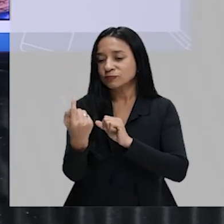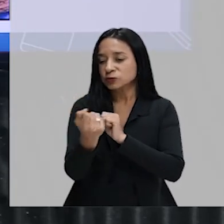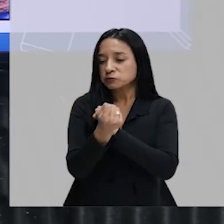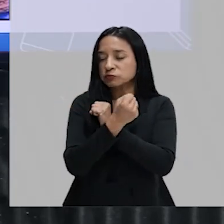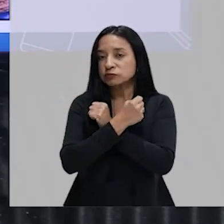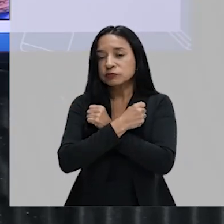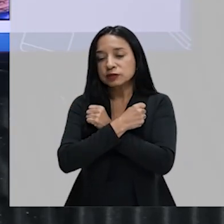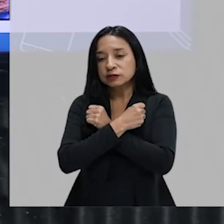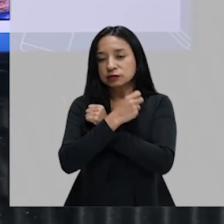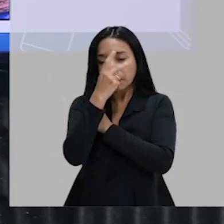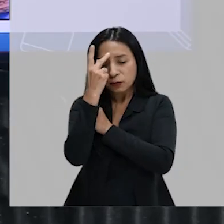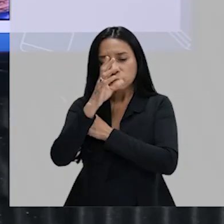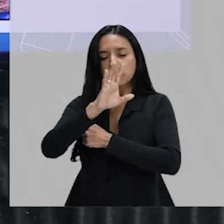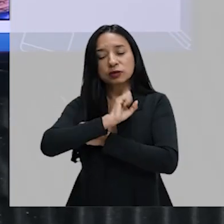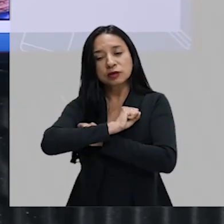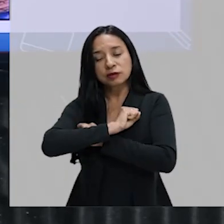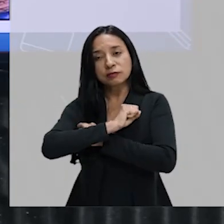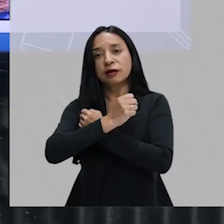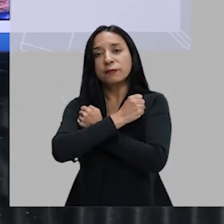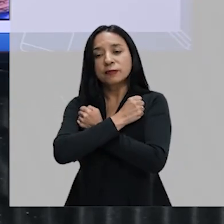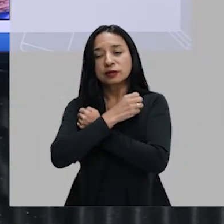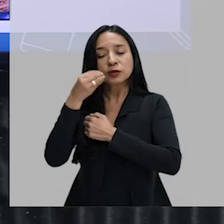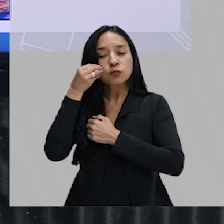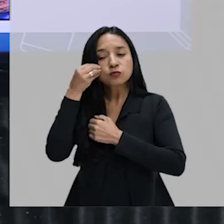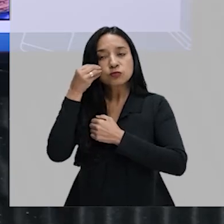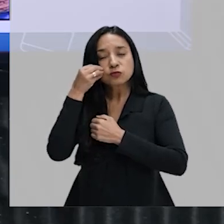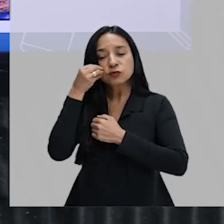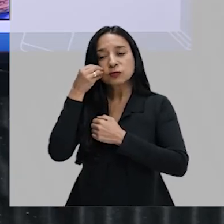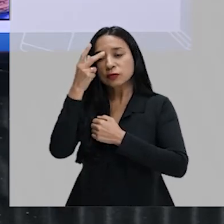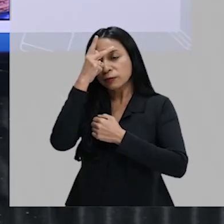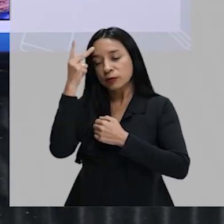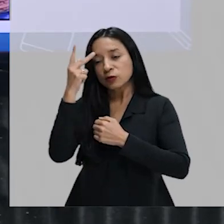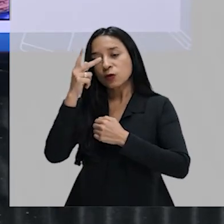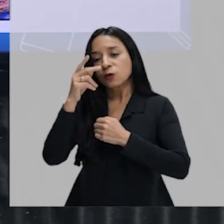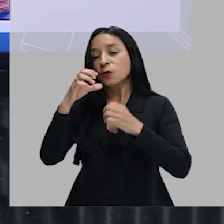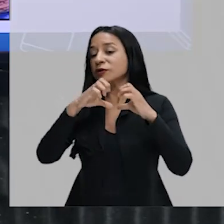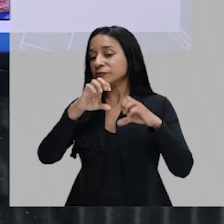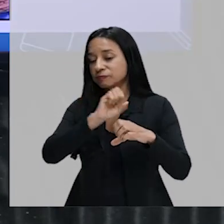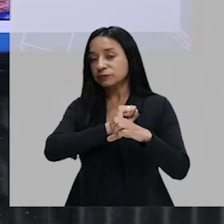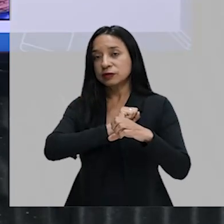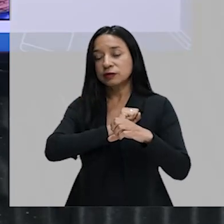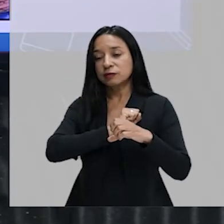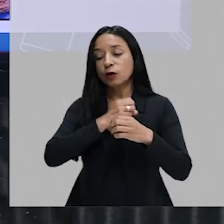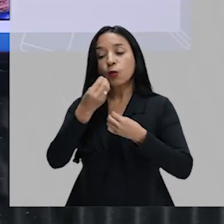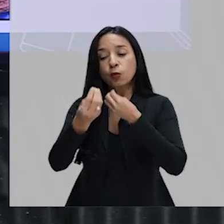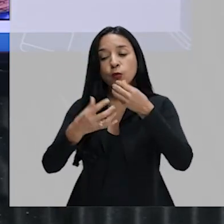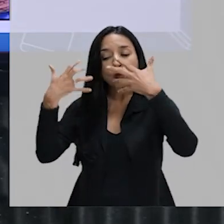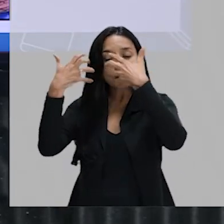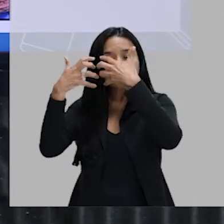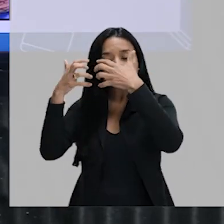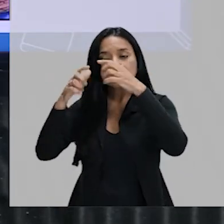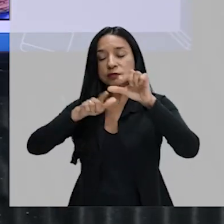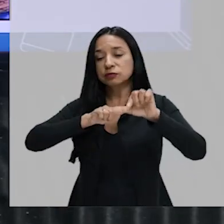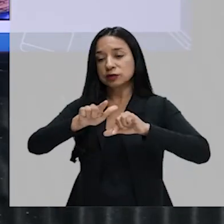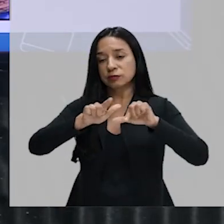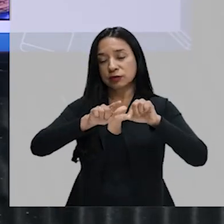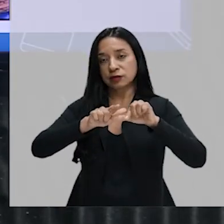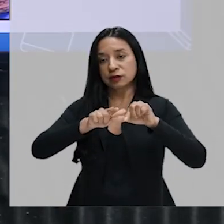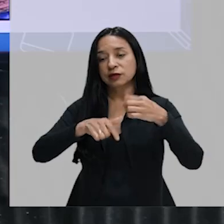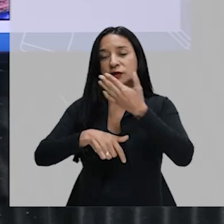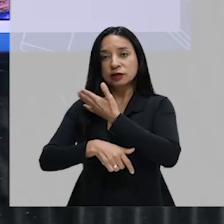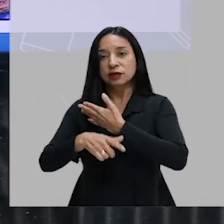em todo ato de reabilitação ou cura. Não existe crescimento solitário. Está aqui o